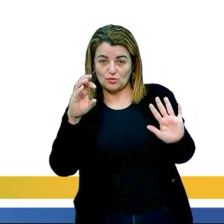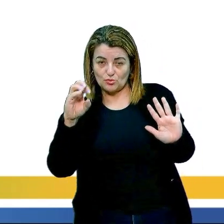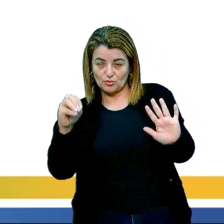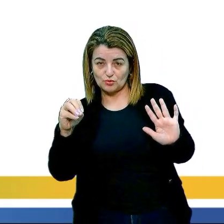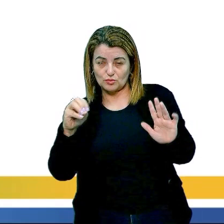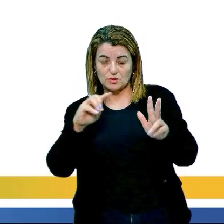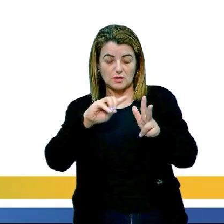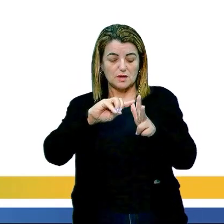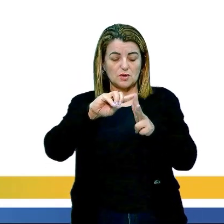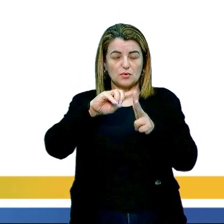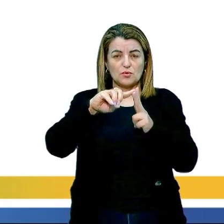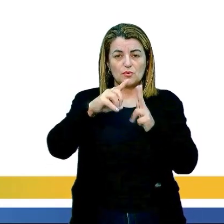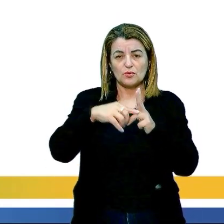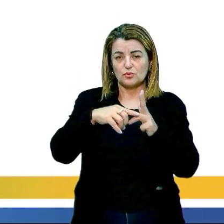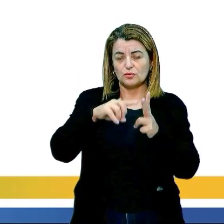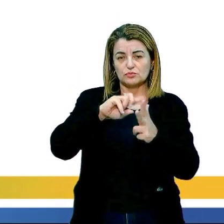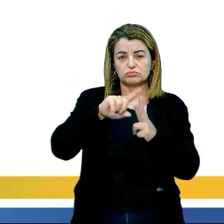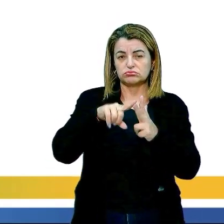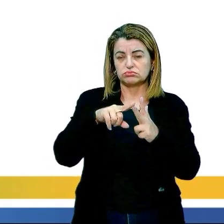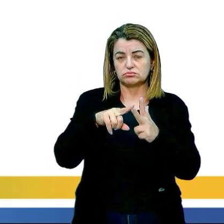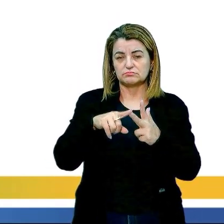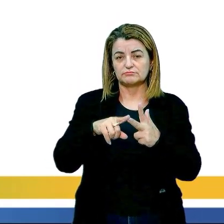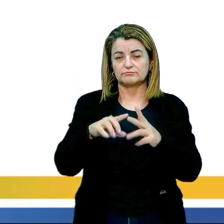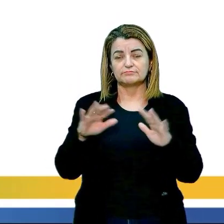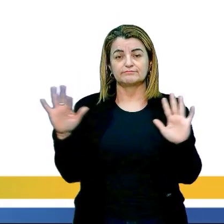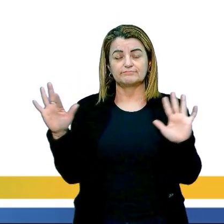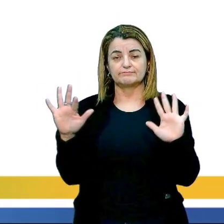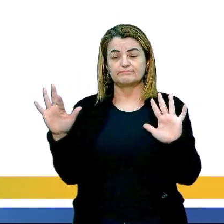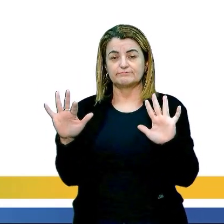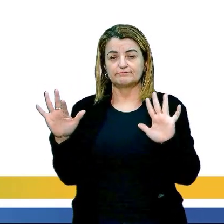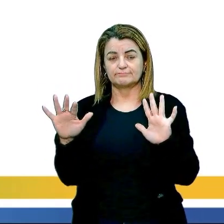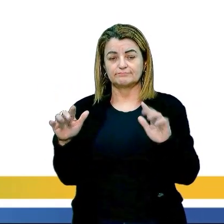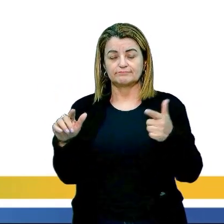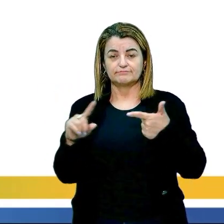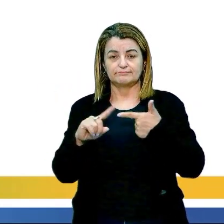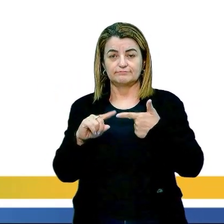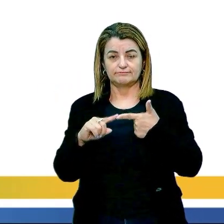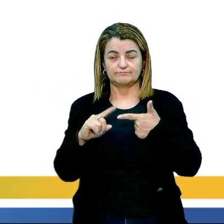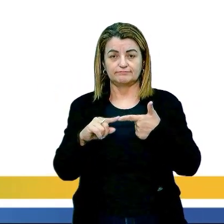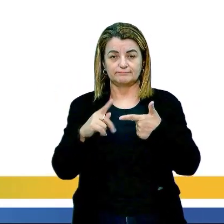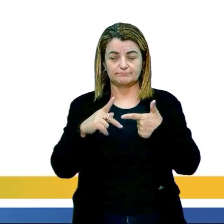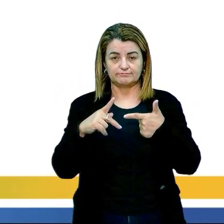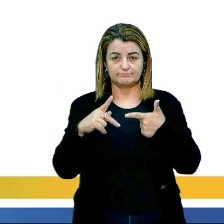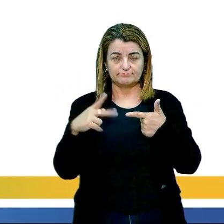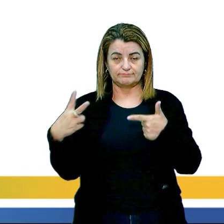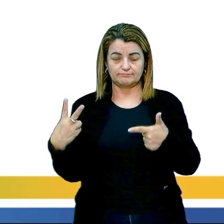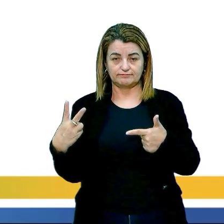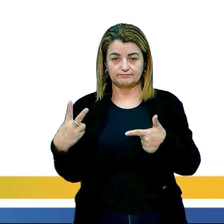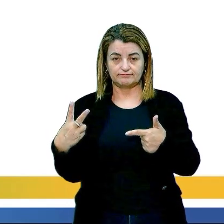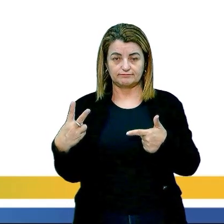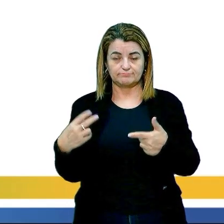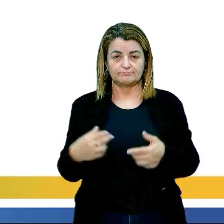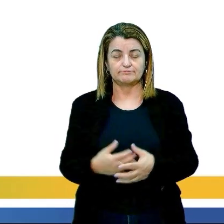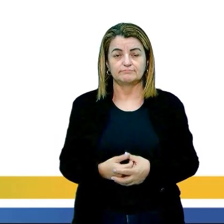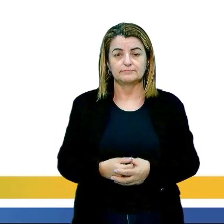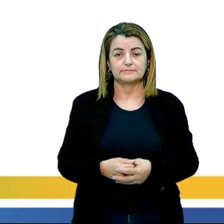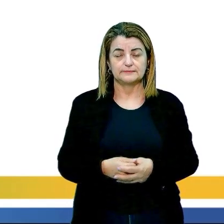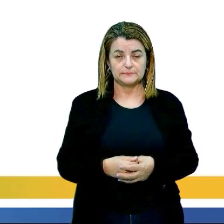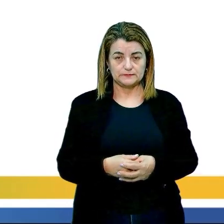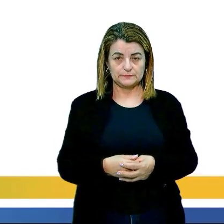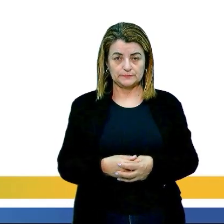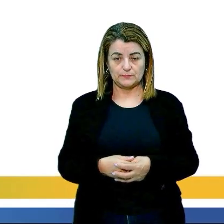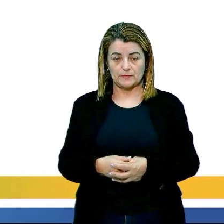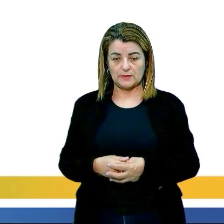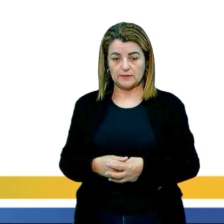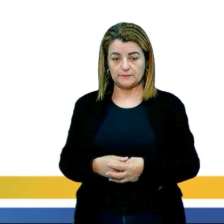Caatinga, Manguezais, Floresta Amazônica, pronto. Ah, então, professor, então vamos para a segunda. Será que vai bater? Porque é a letra B.